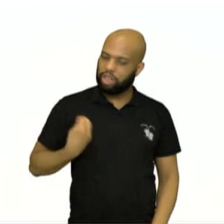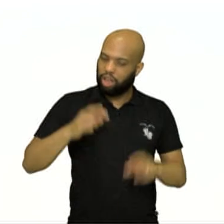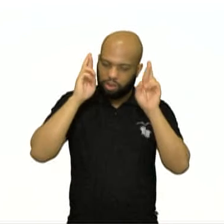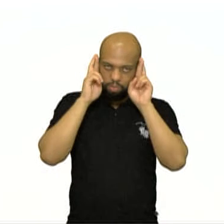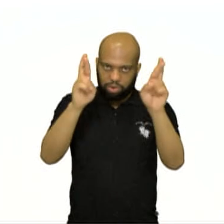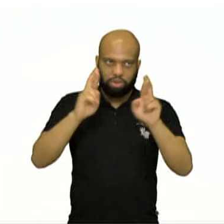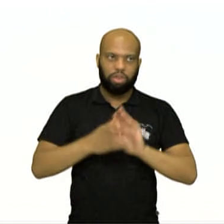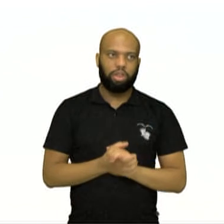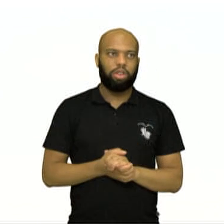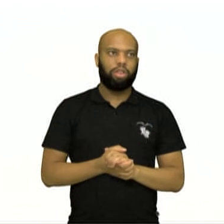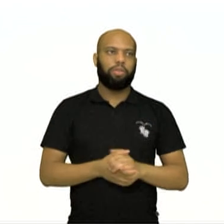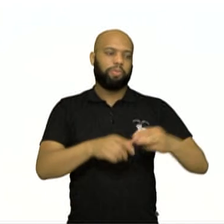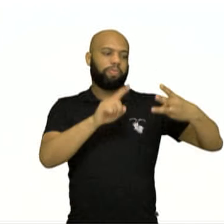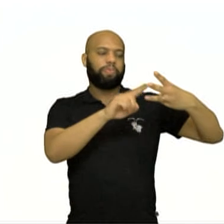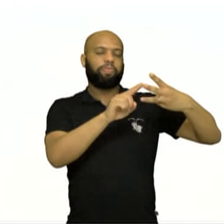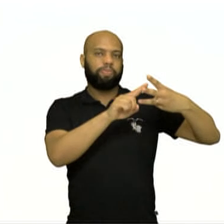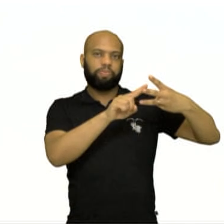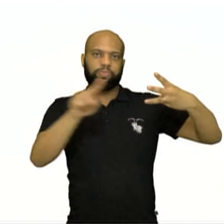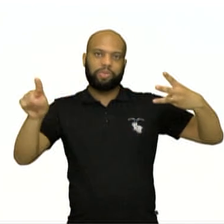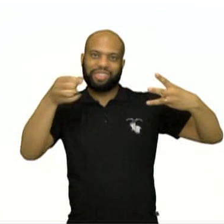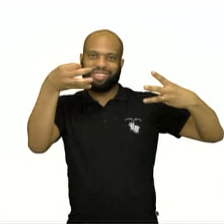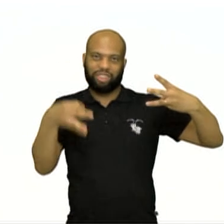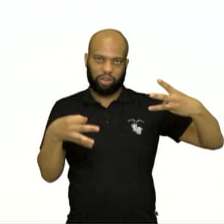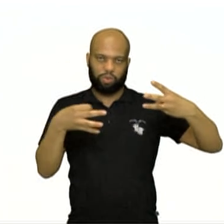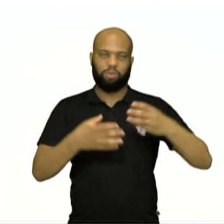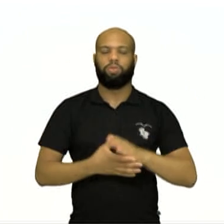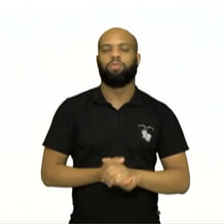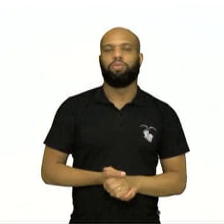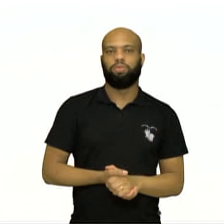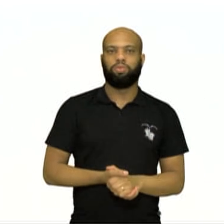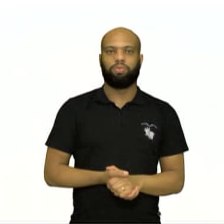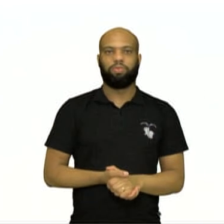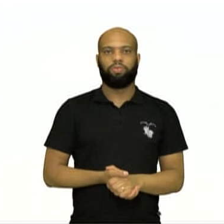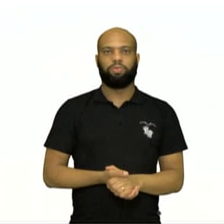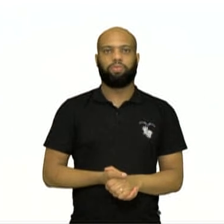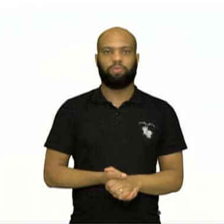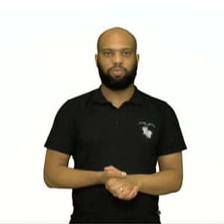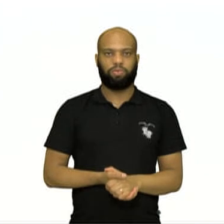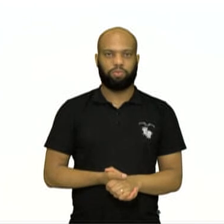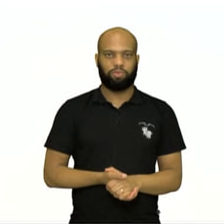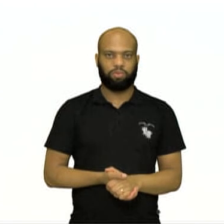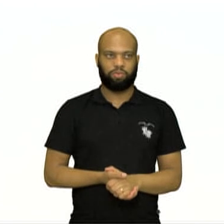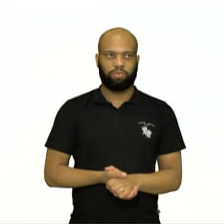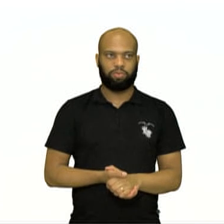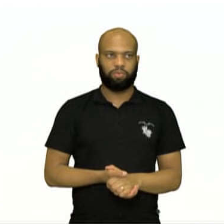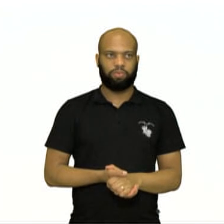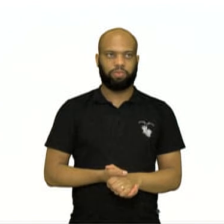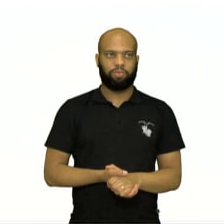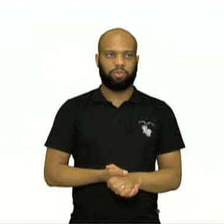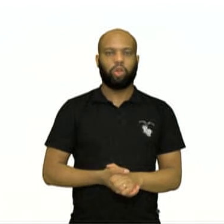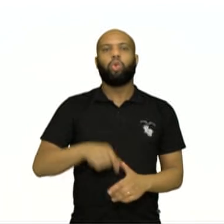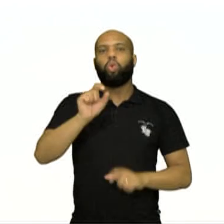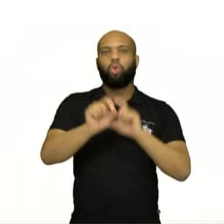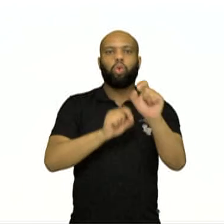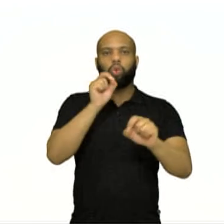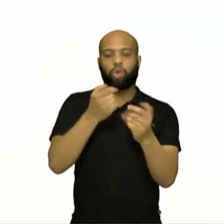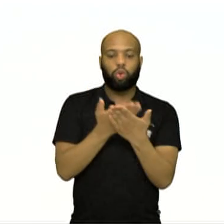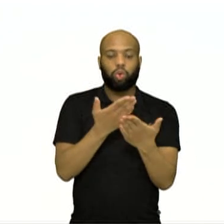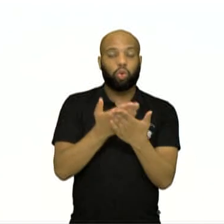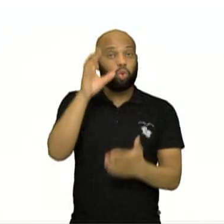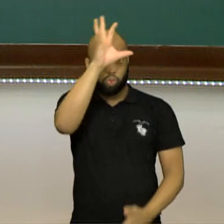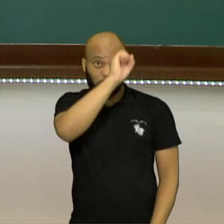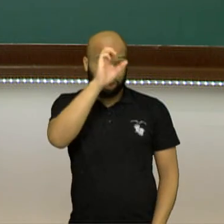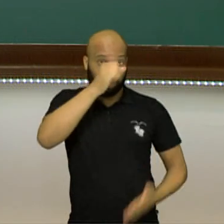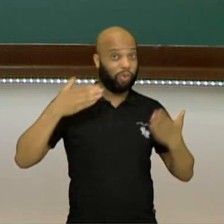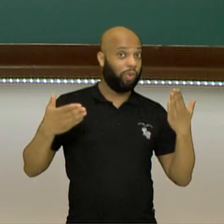Certo? Então, cada pessoa aprende de um jeito e todos devemos respeitar as diferenças entre as pessoas. O que você estudou nessa